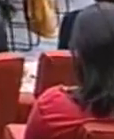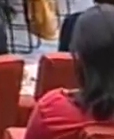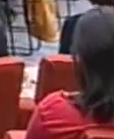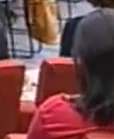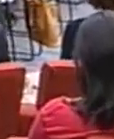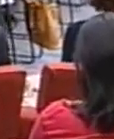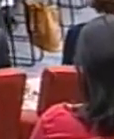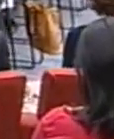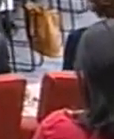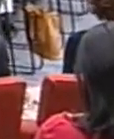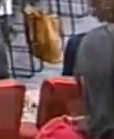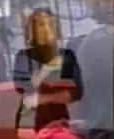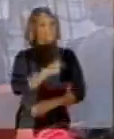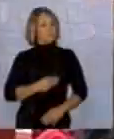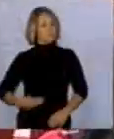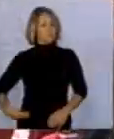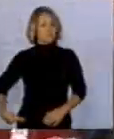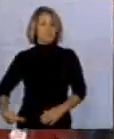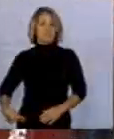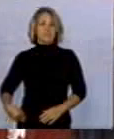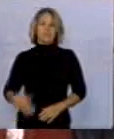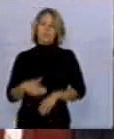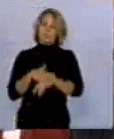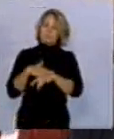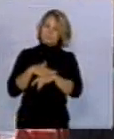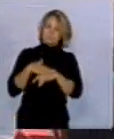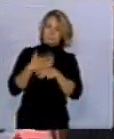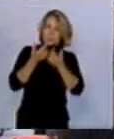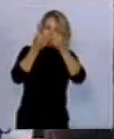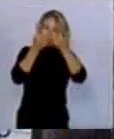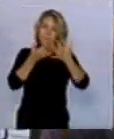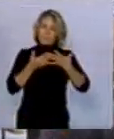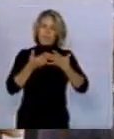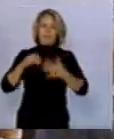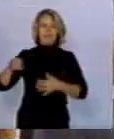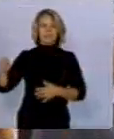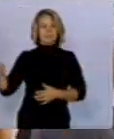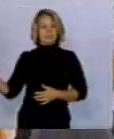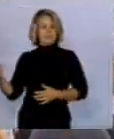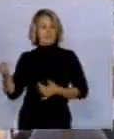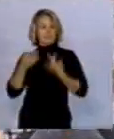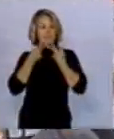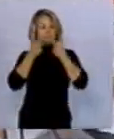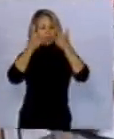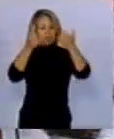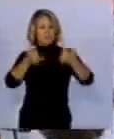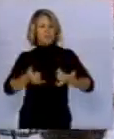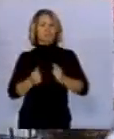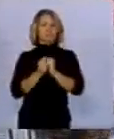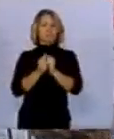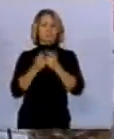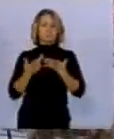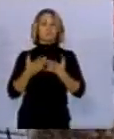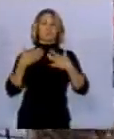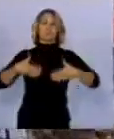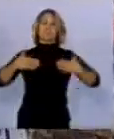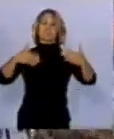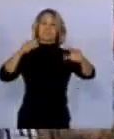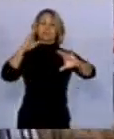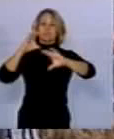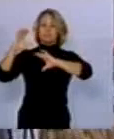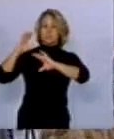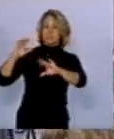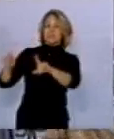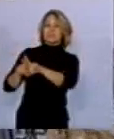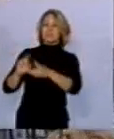Boa tarde, senhor ministro. Gostaria inicialmente de agradecer a oportunidade de falar em nome do Ministério das Comunicações, de saudar o senhor,